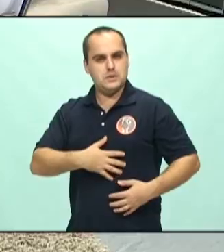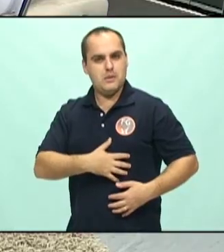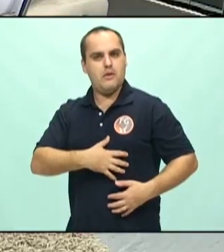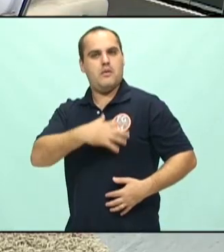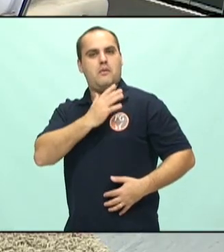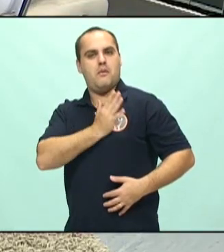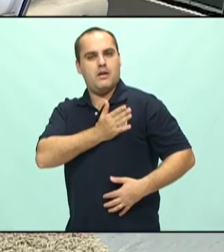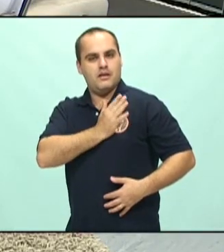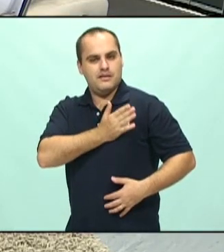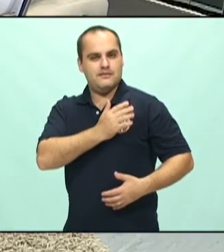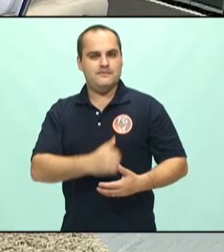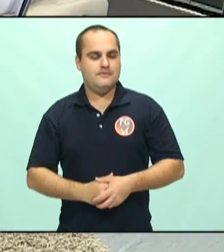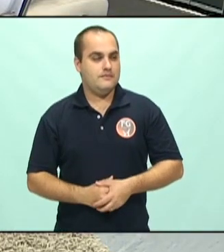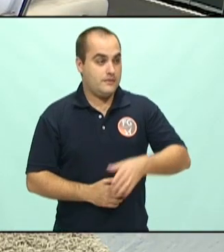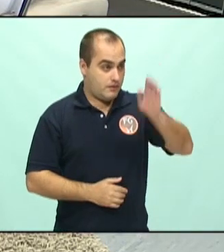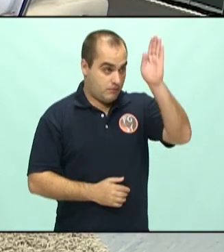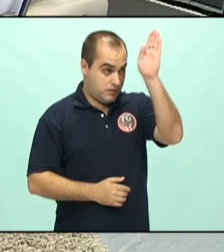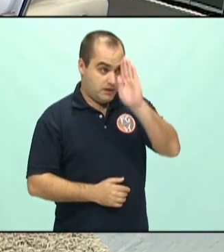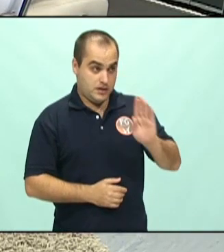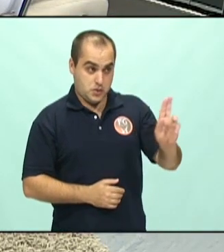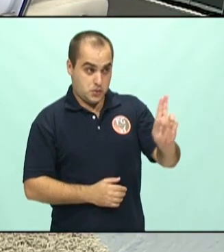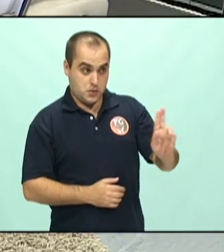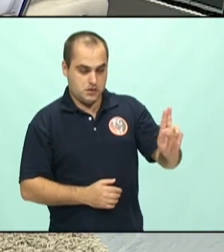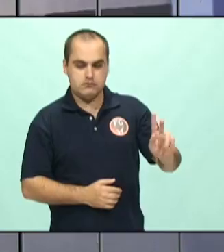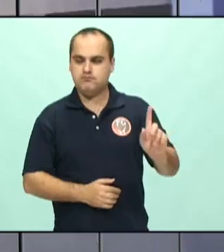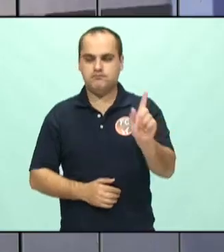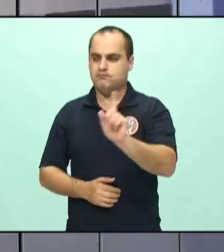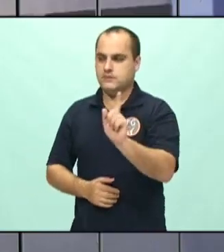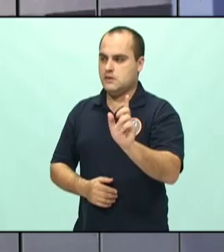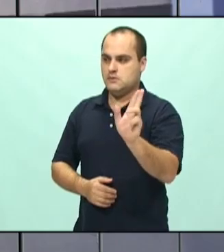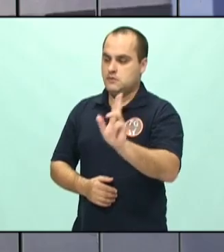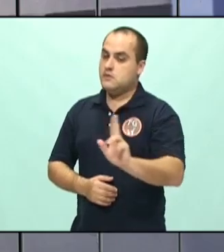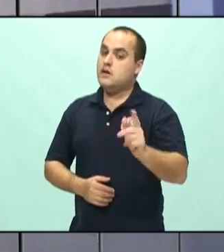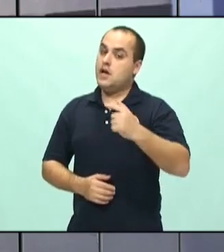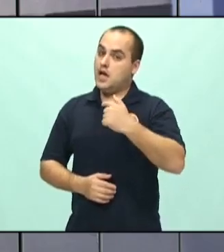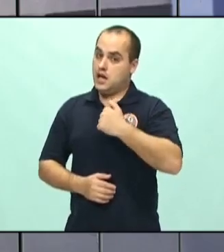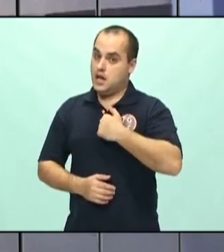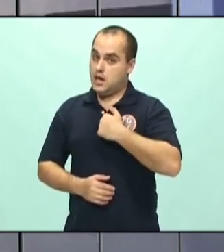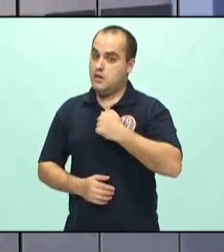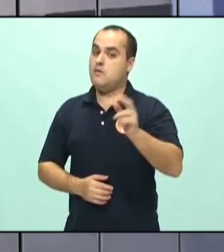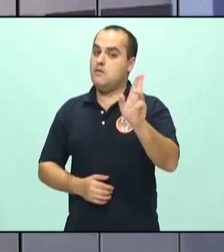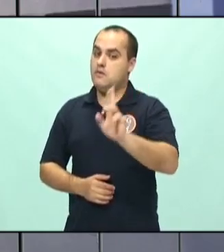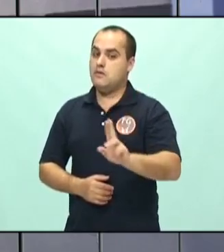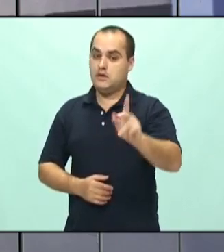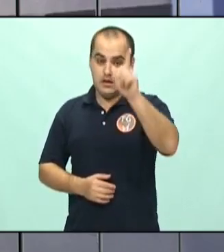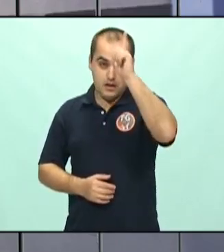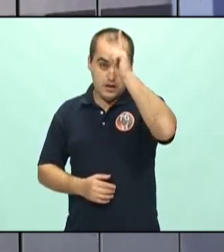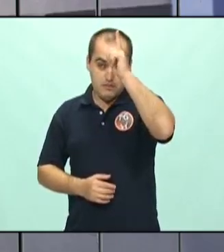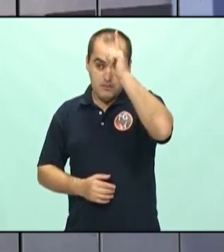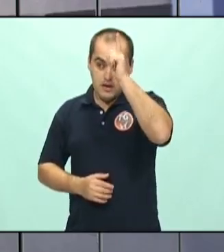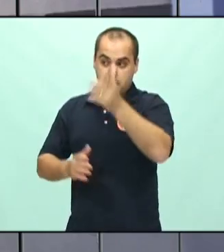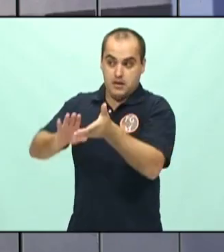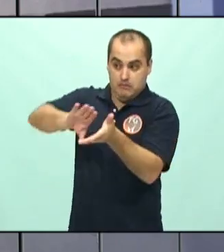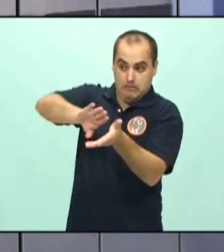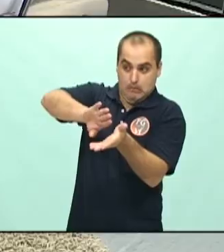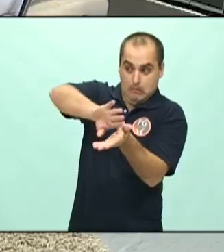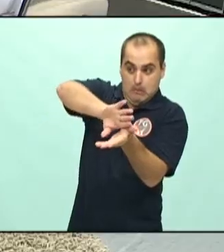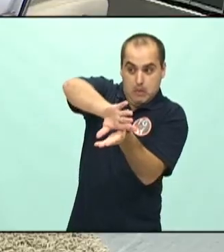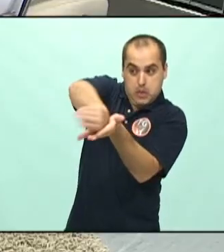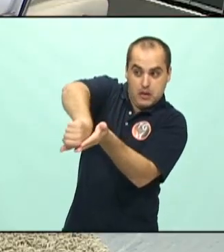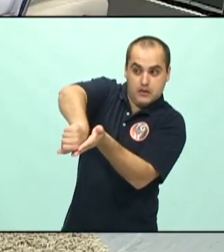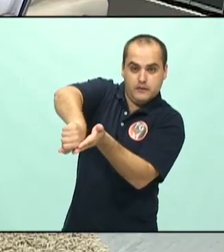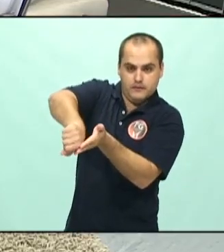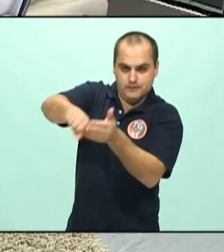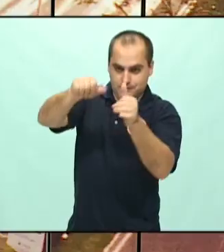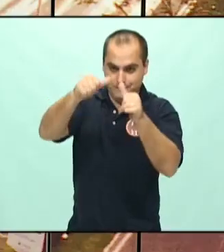eo brasileiro não consomem não consomem mas eu tô consumidor ele depois que a alemanha está levando para lá mas sobra um pouquinho pra mim é